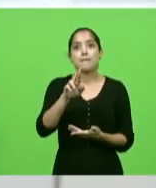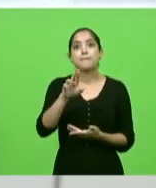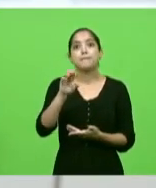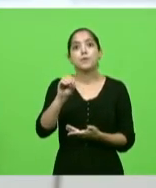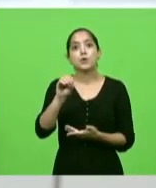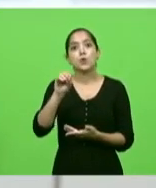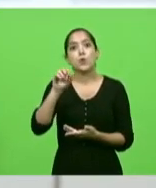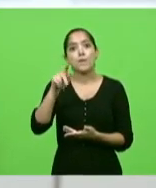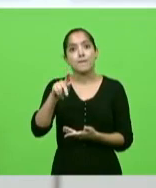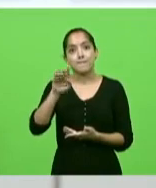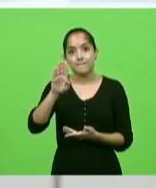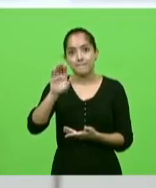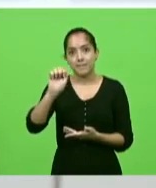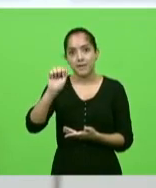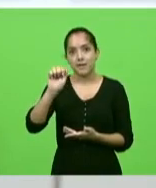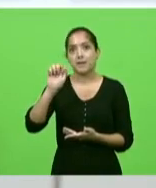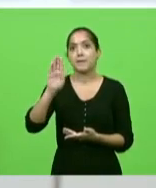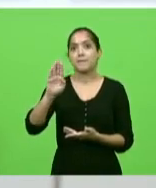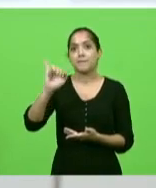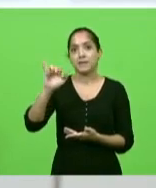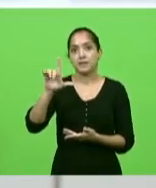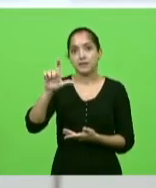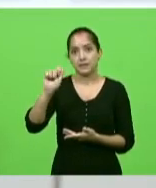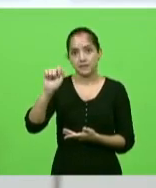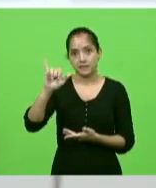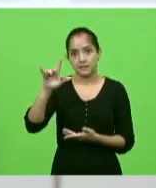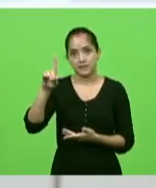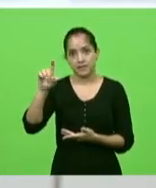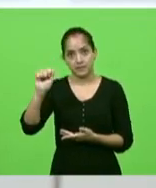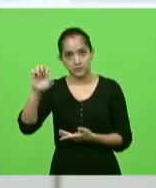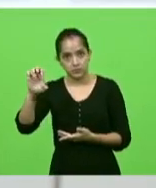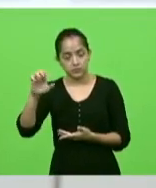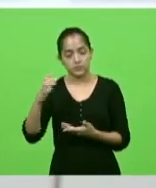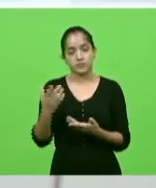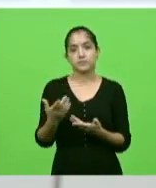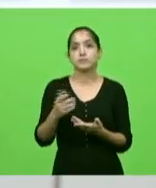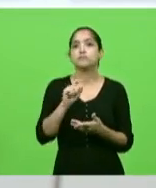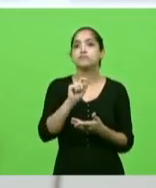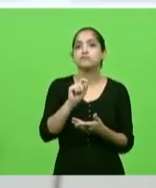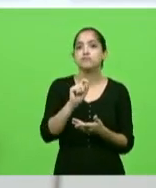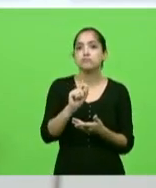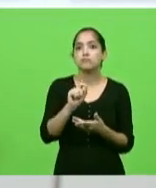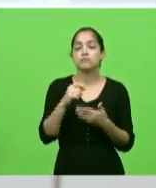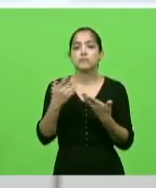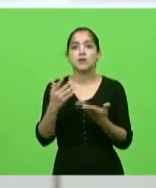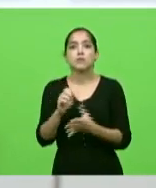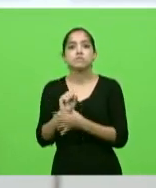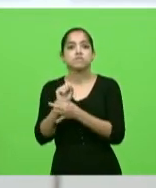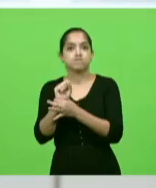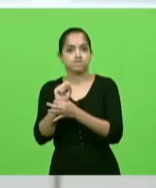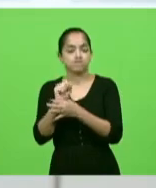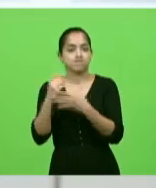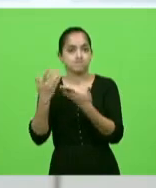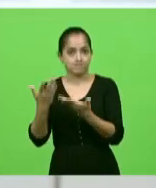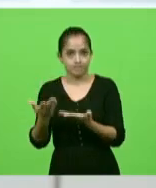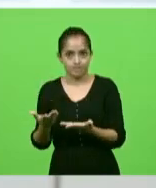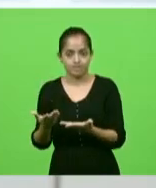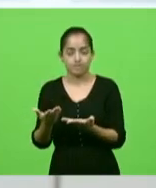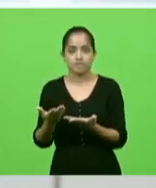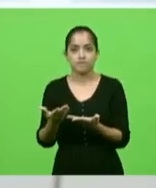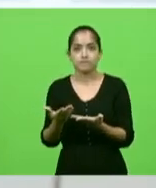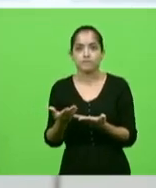probabilidade não dá certeza os elementos com tal envergadura seguramente estão